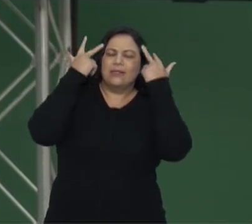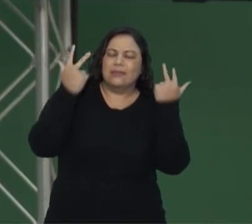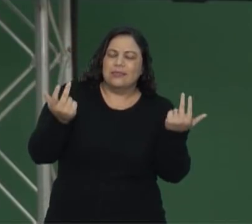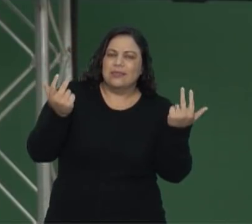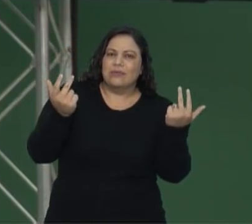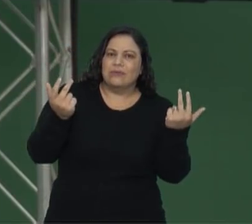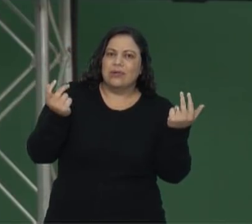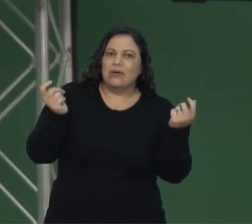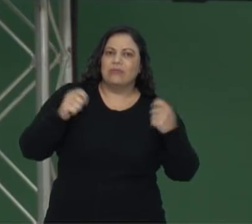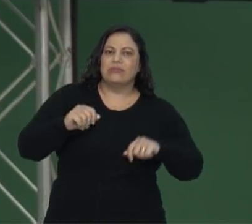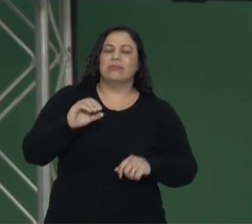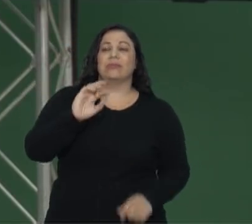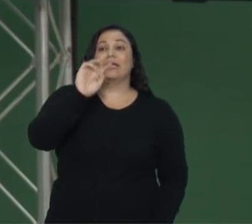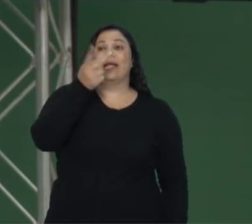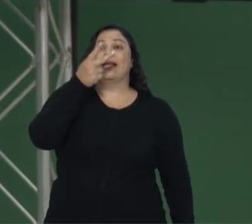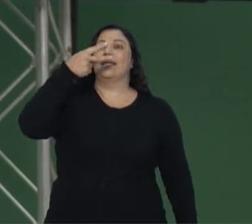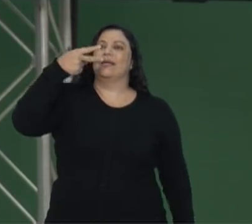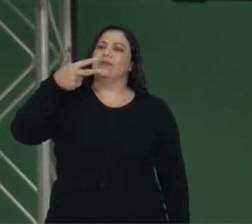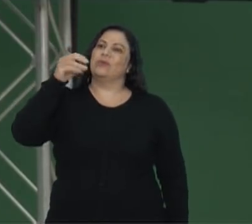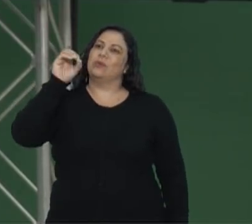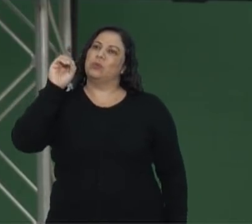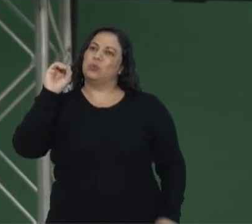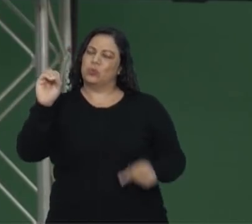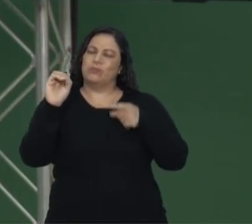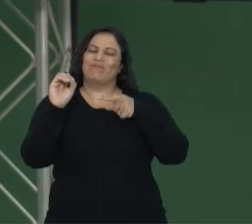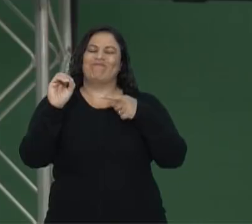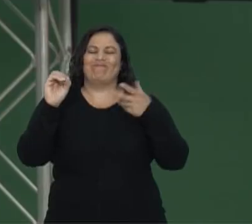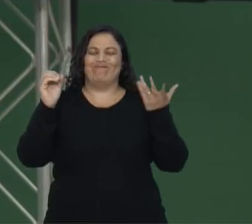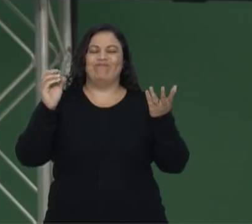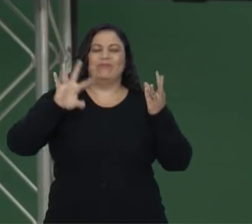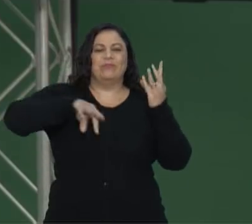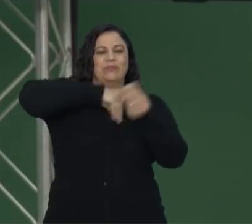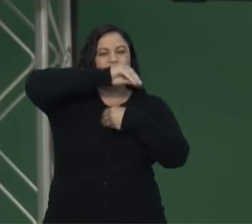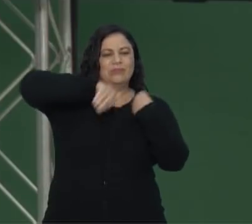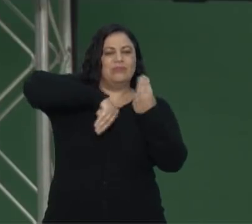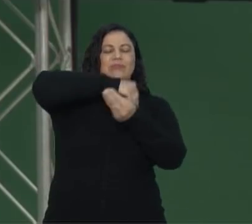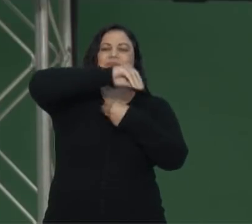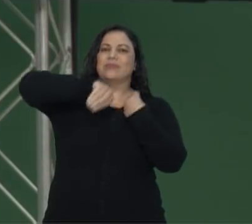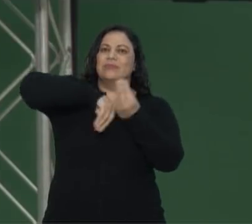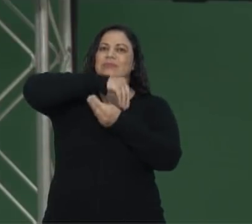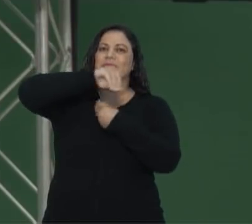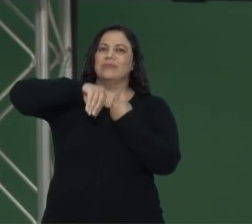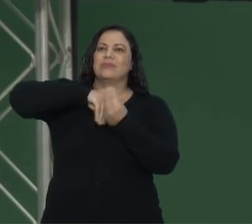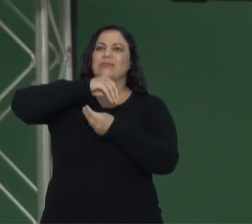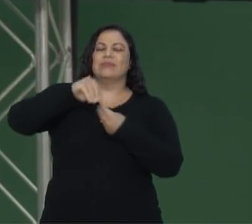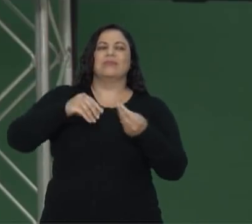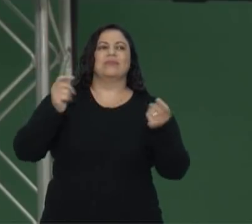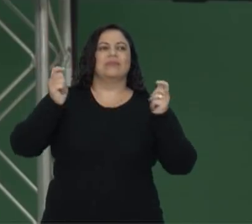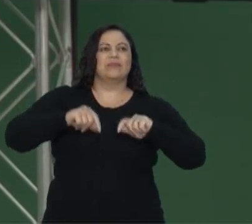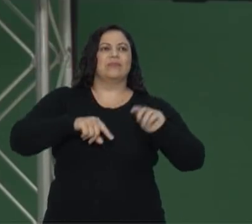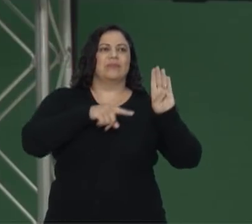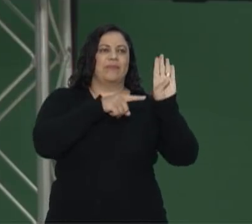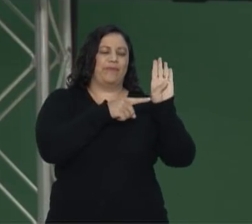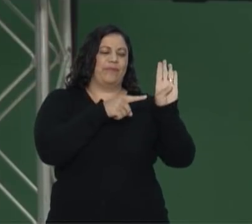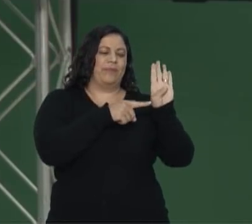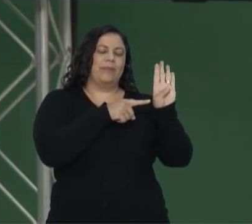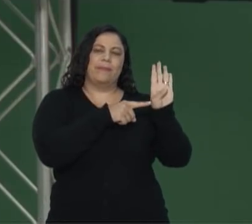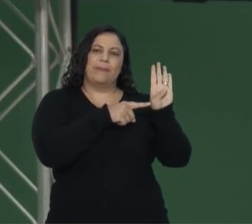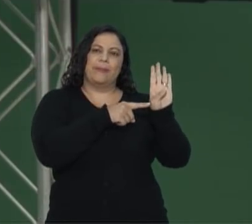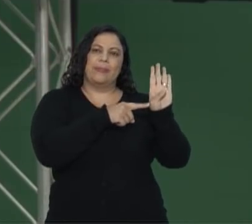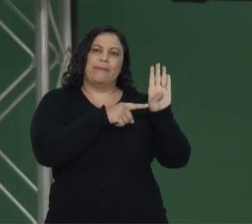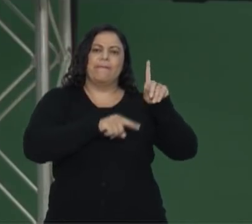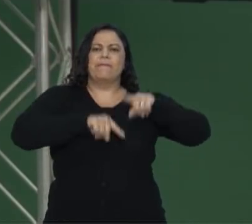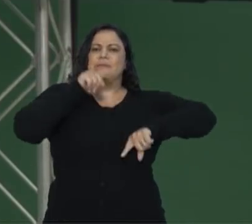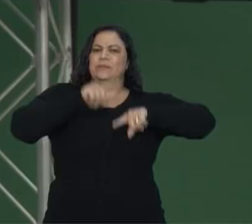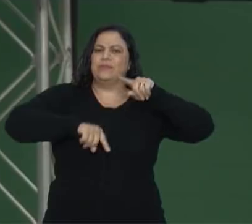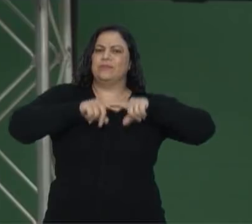natureza. H2O, hidrogênio e oxigênio, tem substâncias químicas na sua constituição. Letra B. Produto reciclado